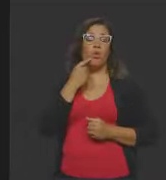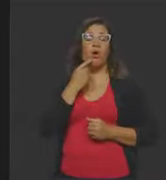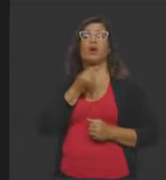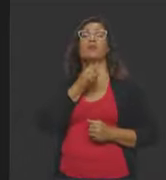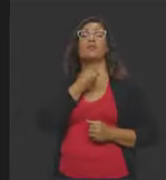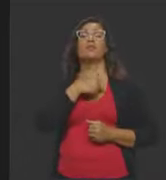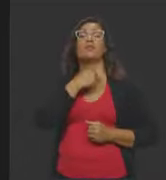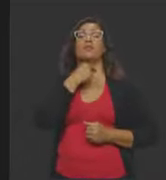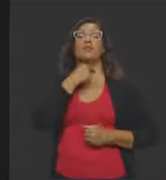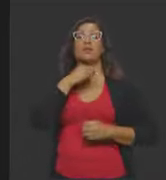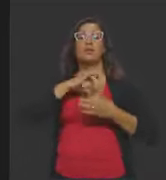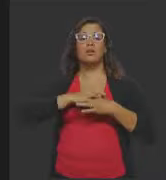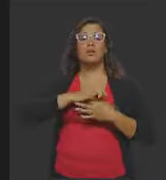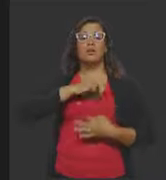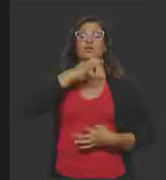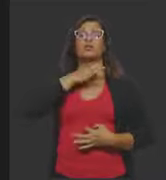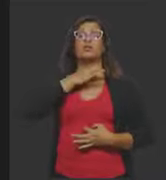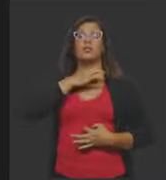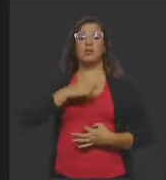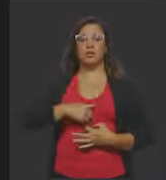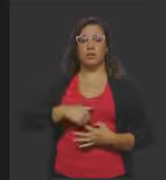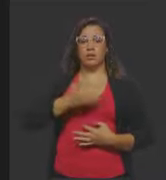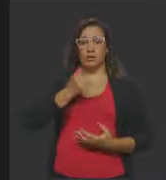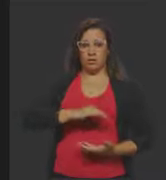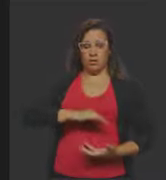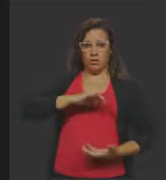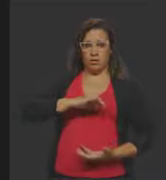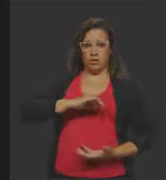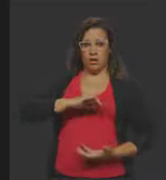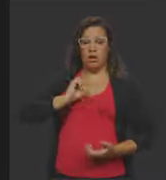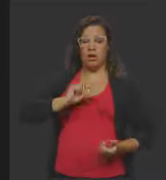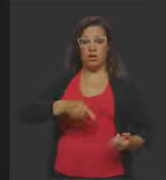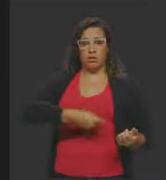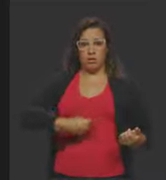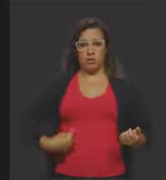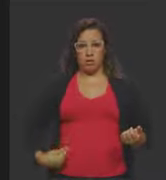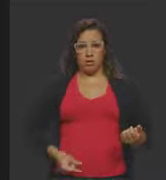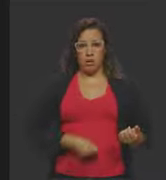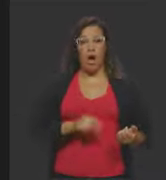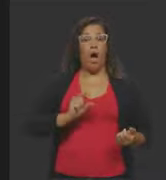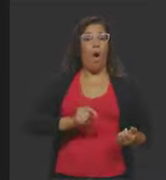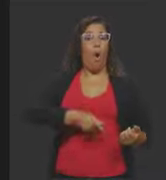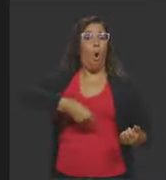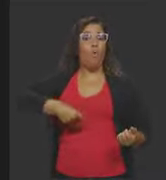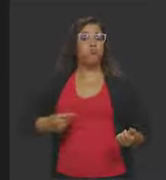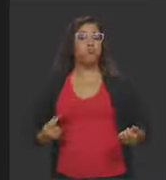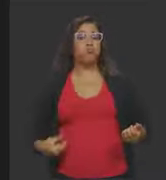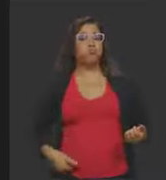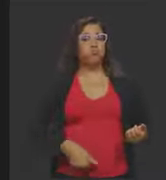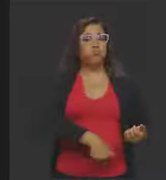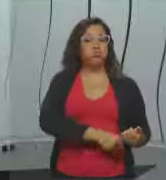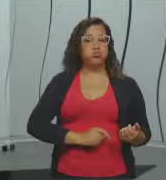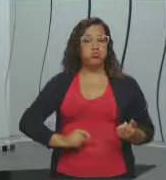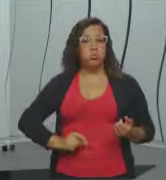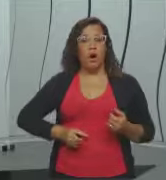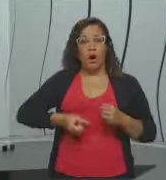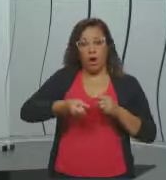faringe, esôfago, estômago, intestino delgado, intestino grosso e